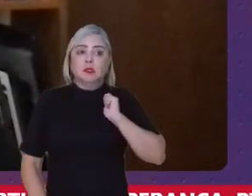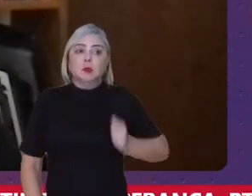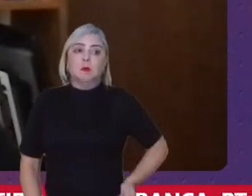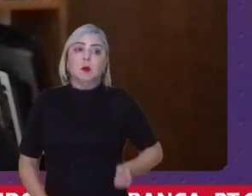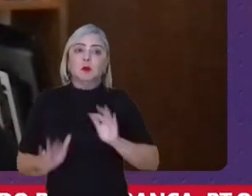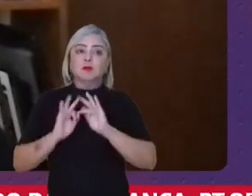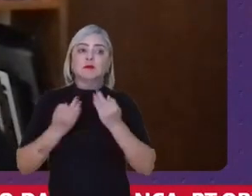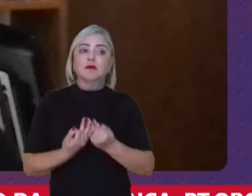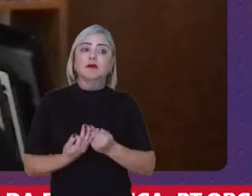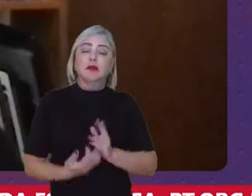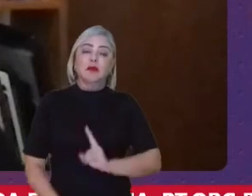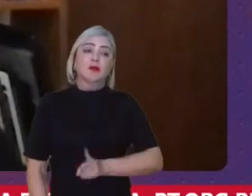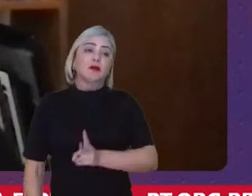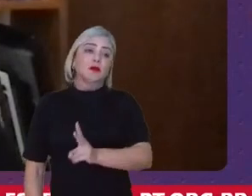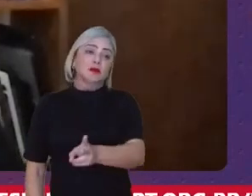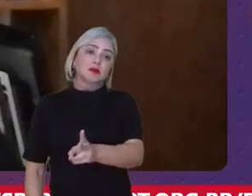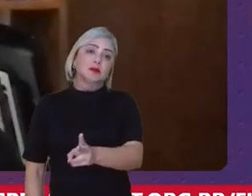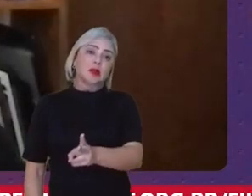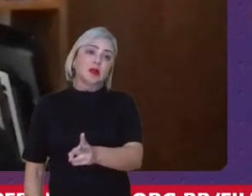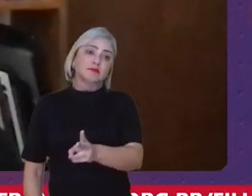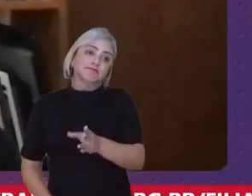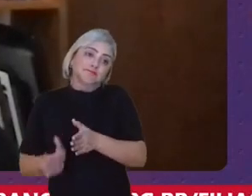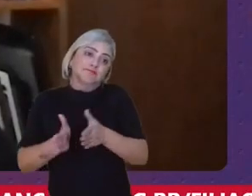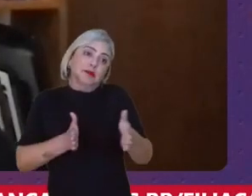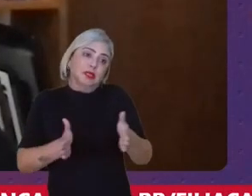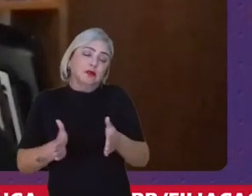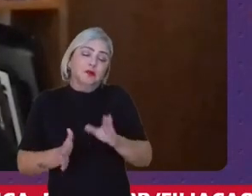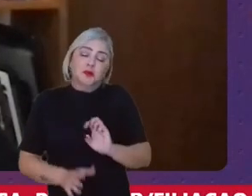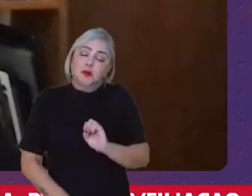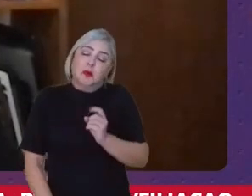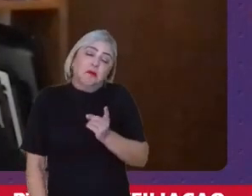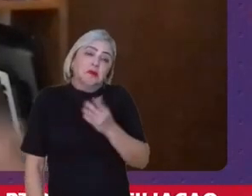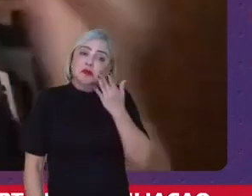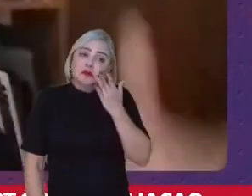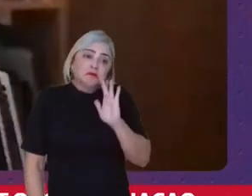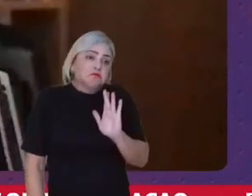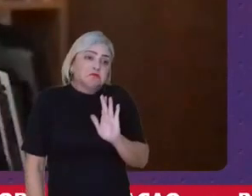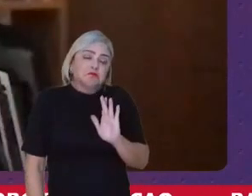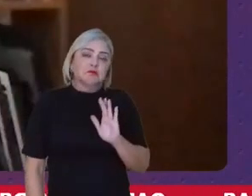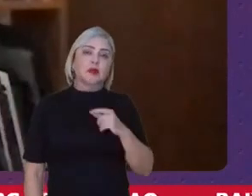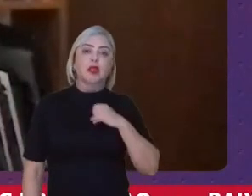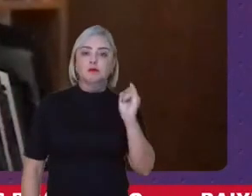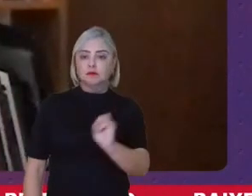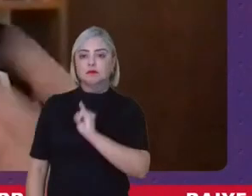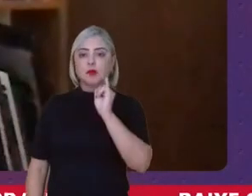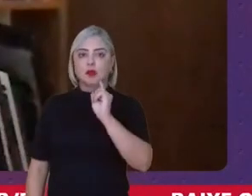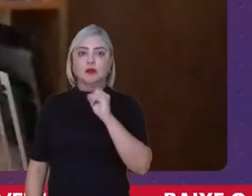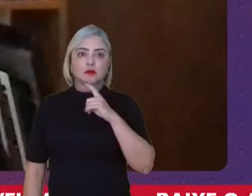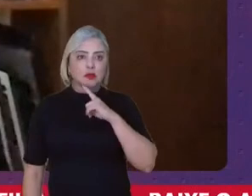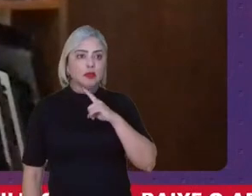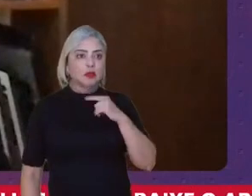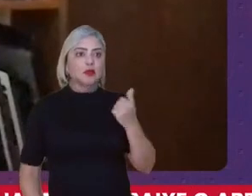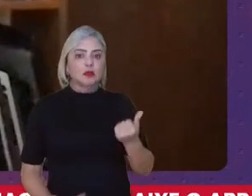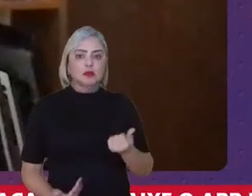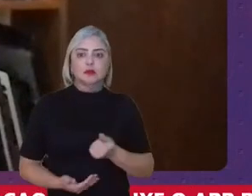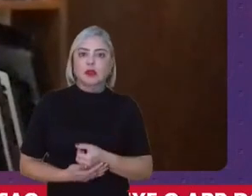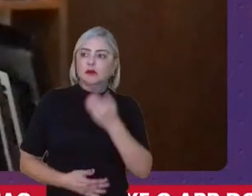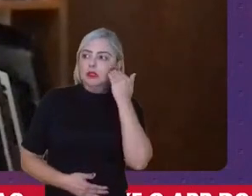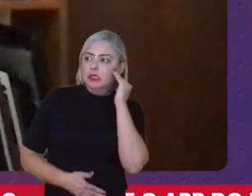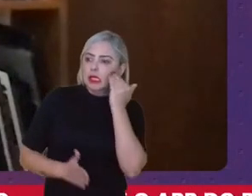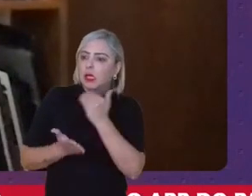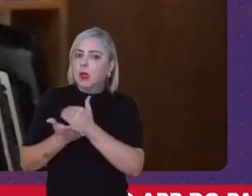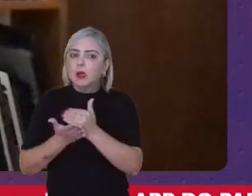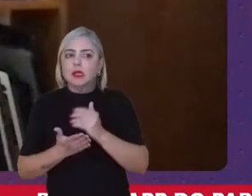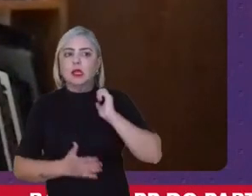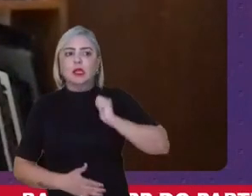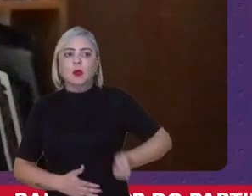Família vai continuar existindo no próximo período ou não. Então, é super importante a gente poder passar a entender o que é